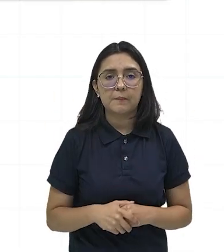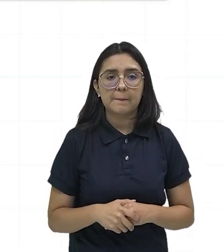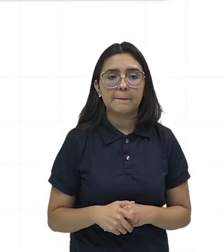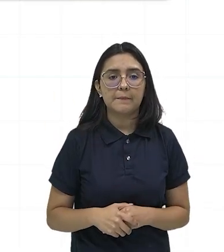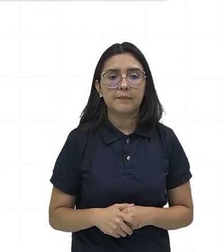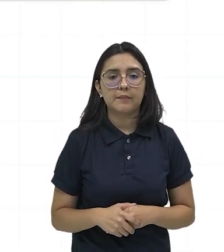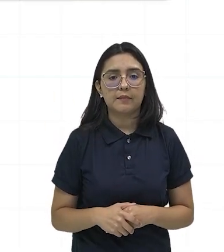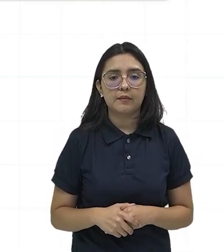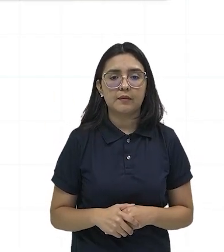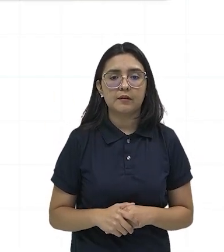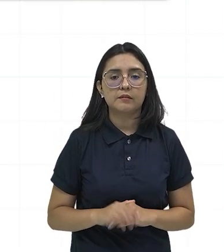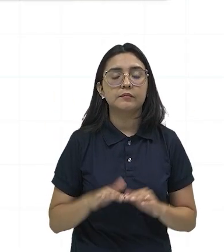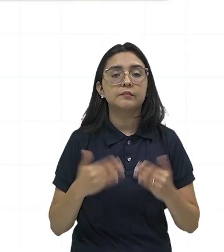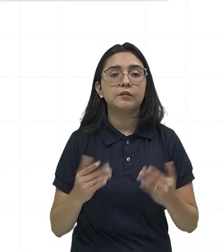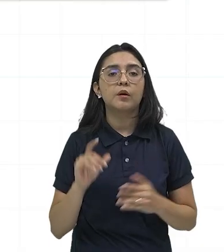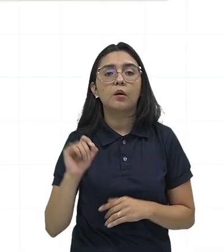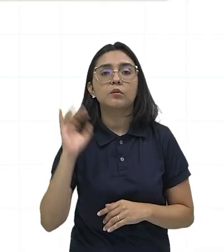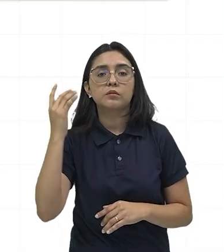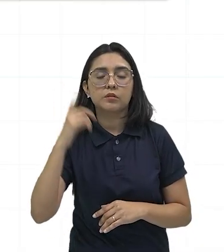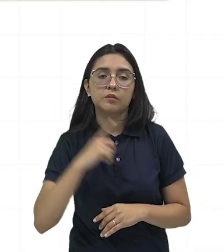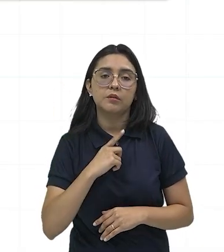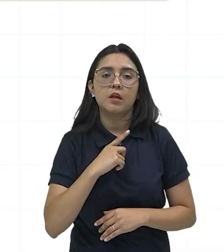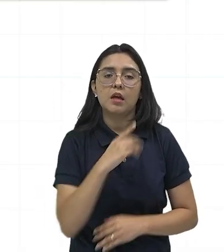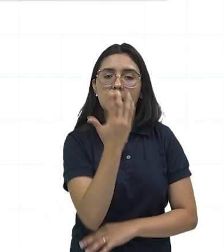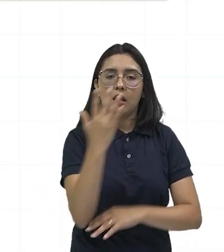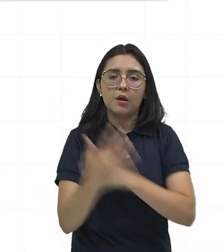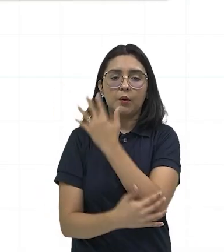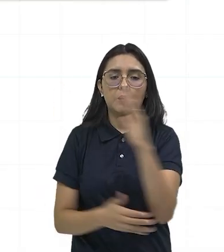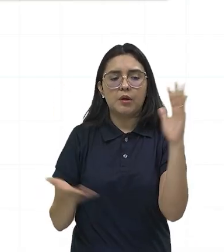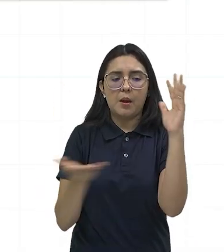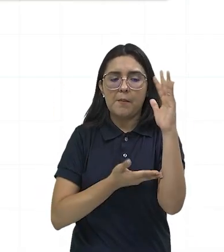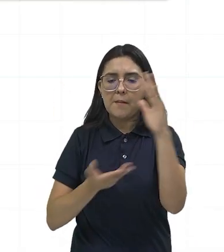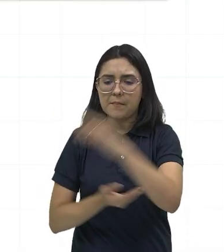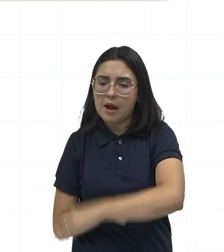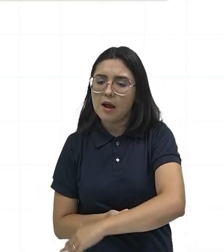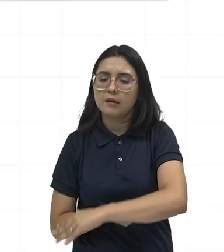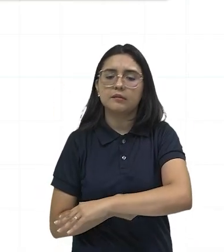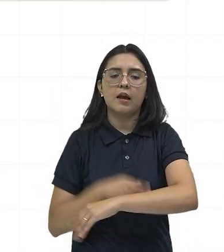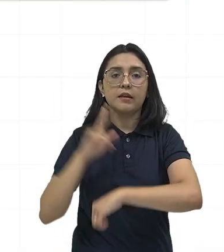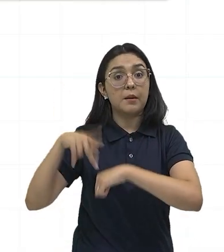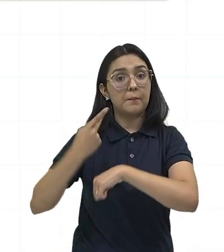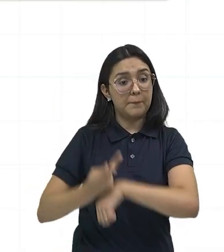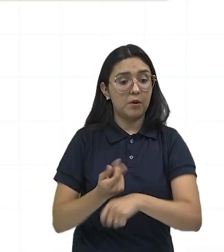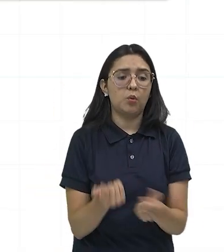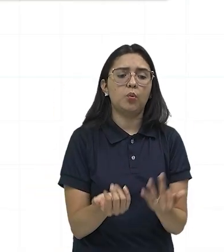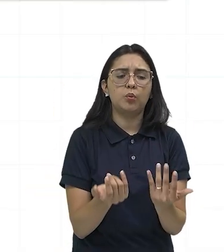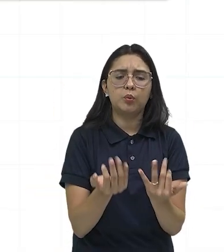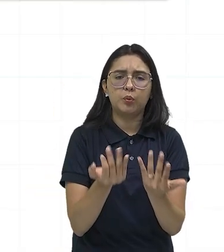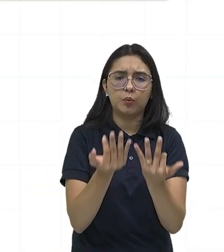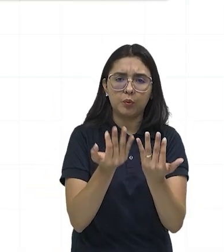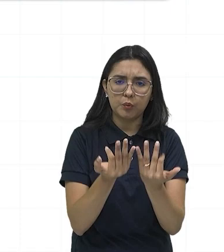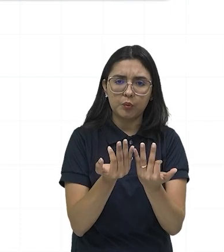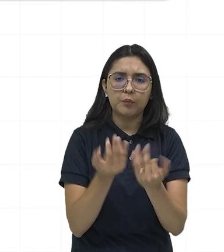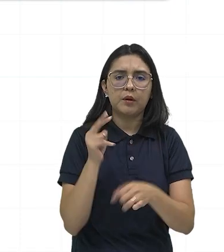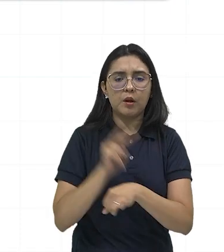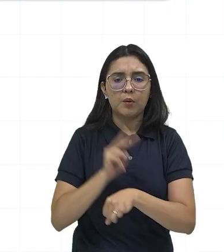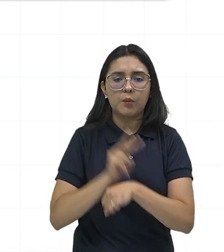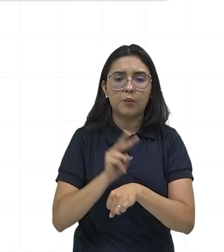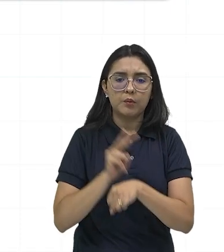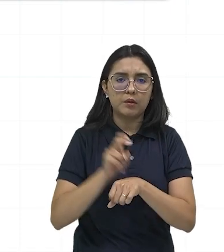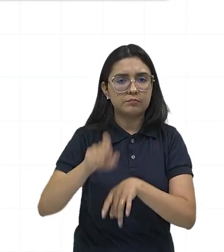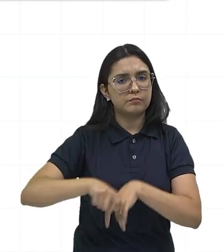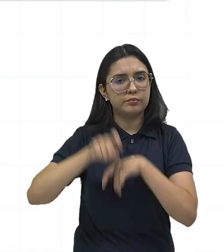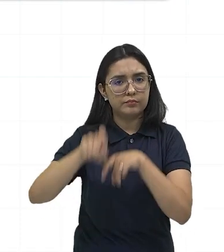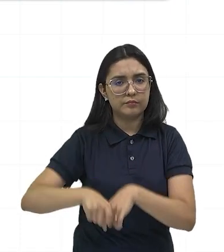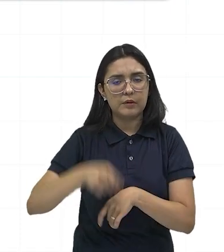eles tiraram a floresta, atearam fogo para ter ali aquela área para pecuária ou para